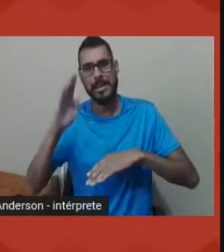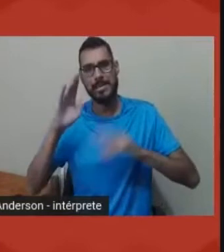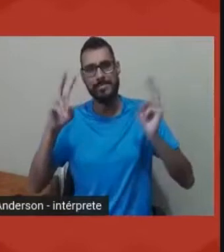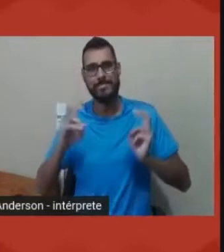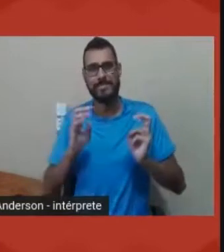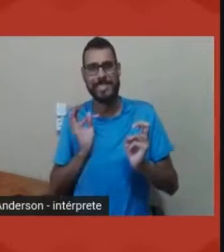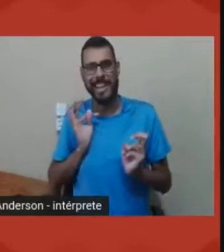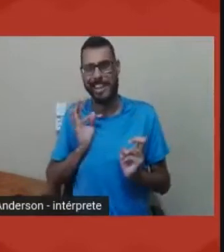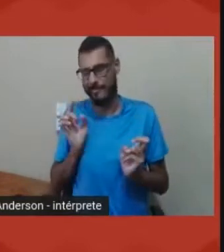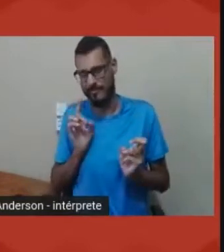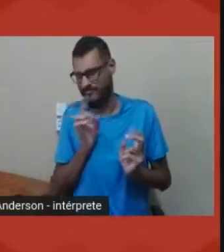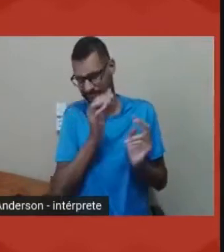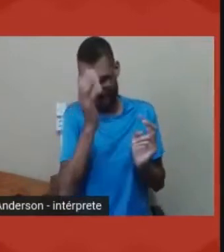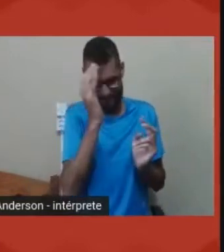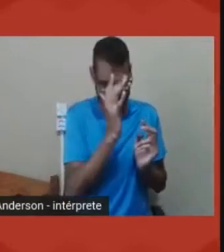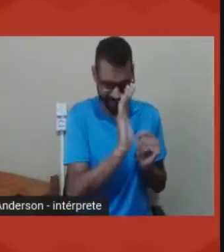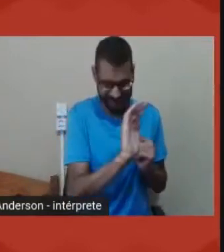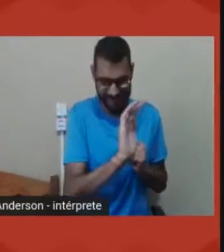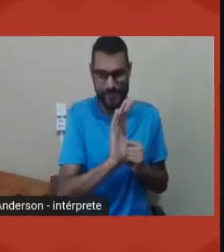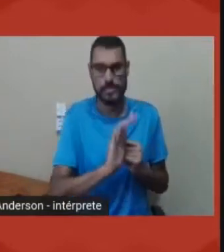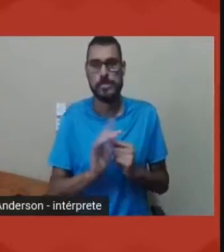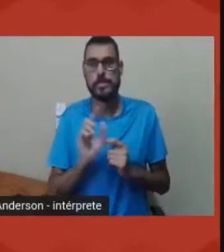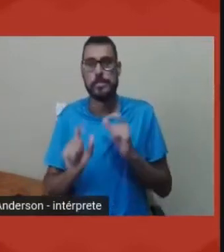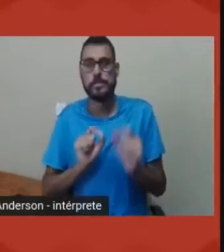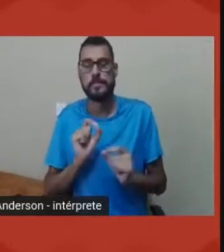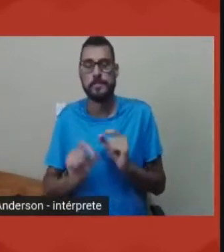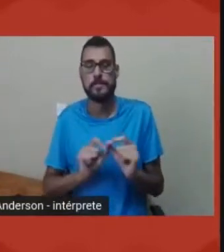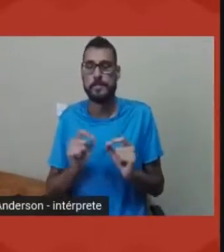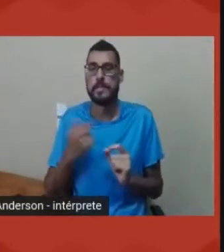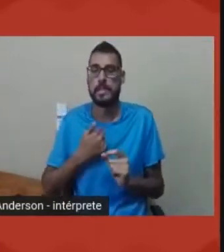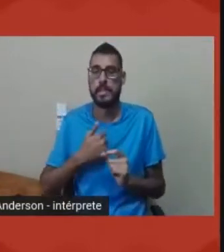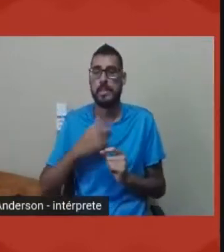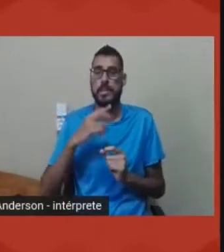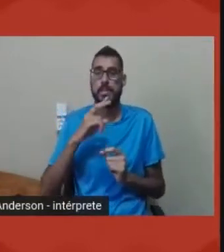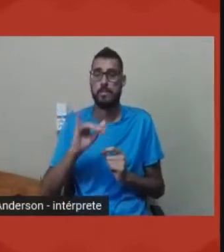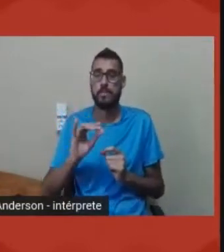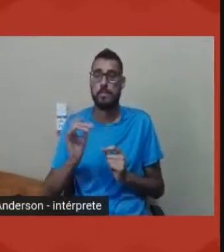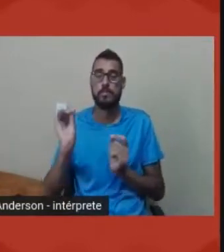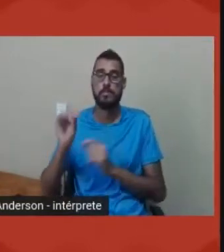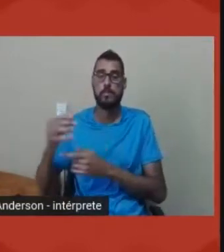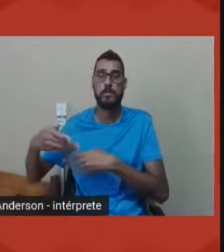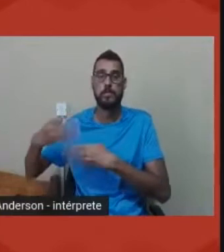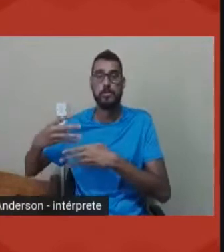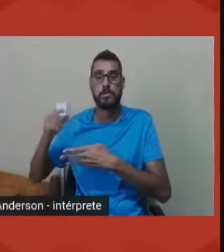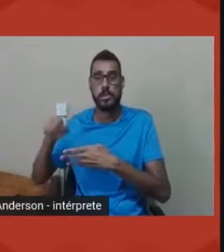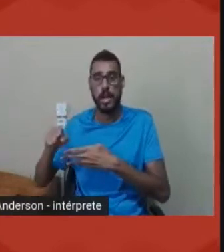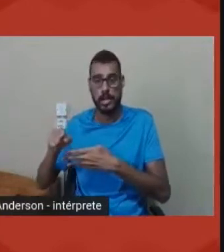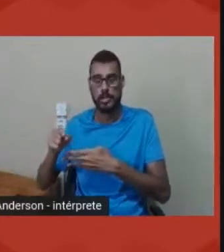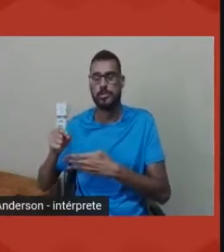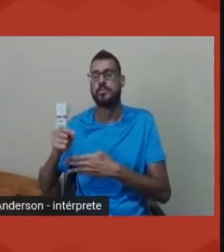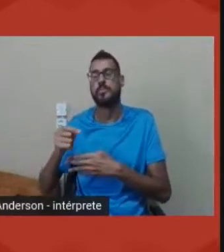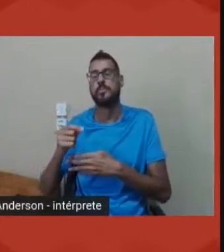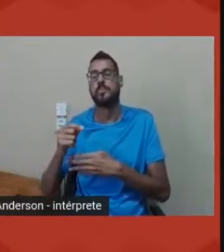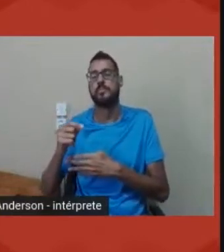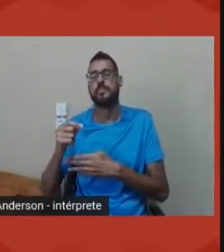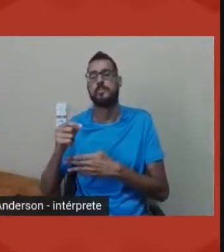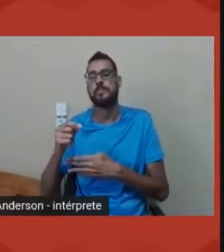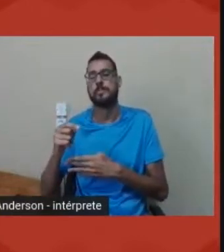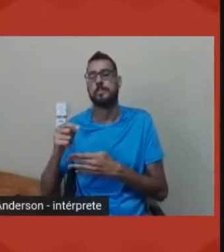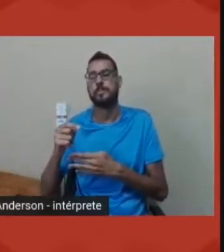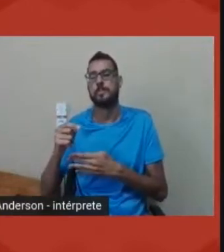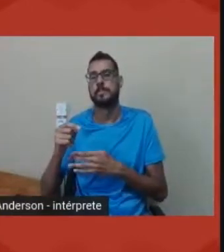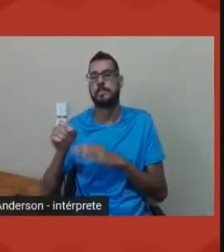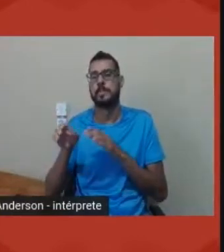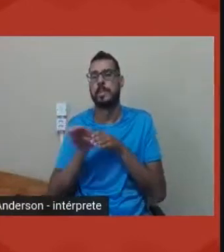não teórica. Eu vou colar no chat um forms